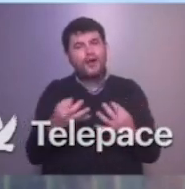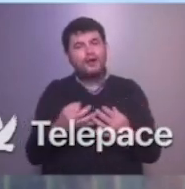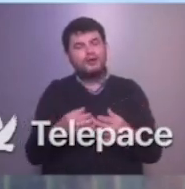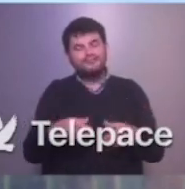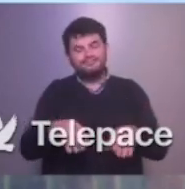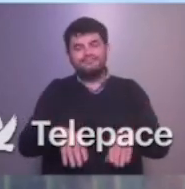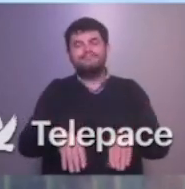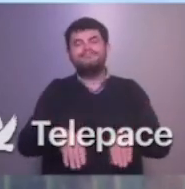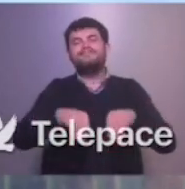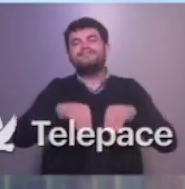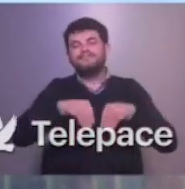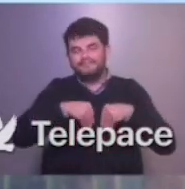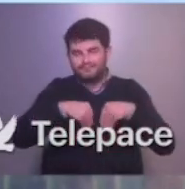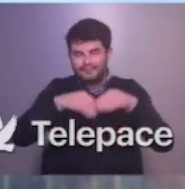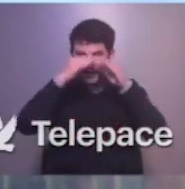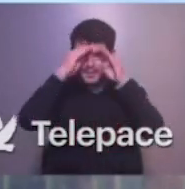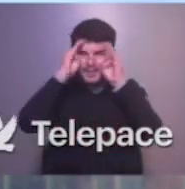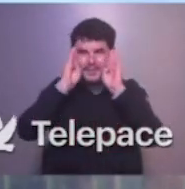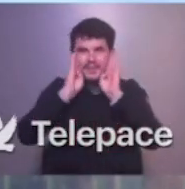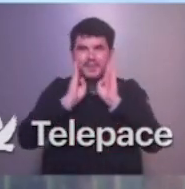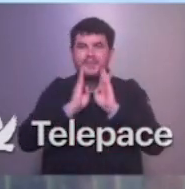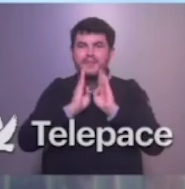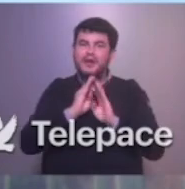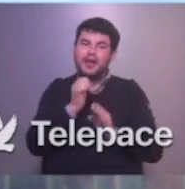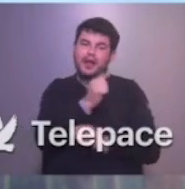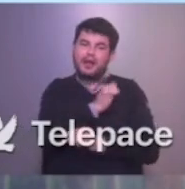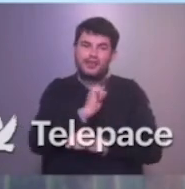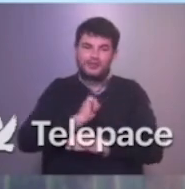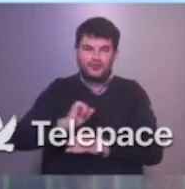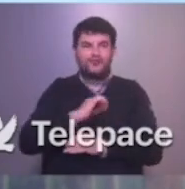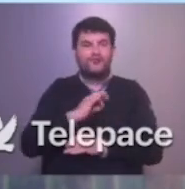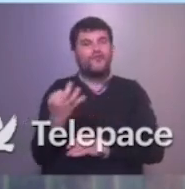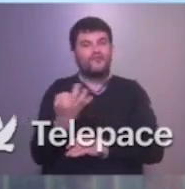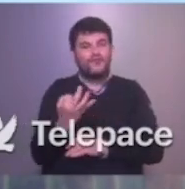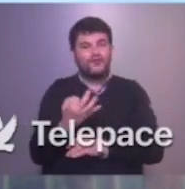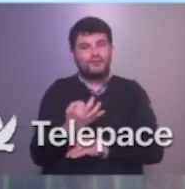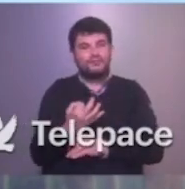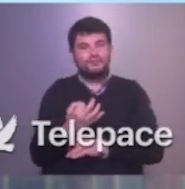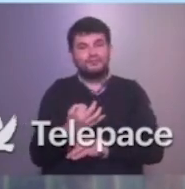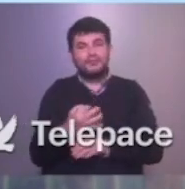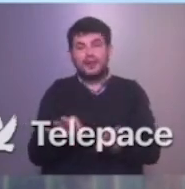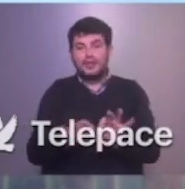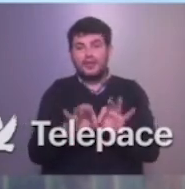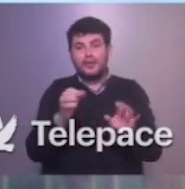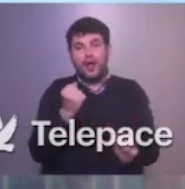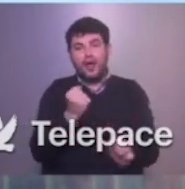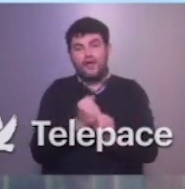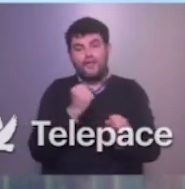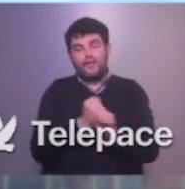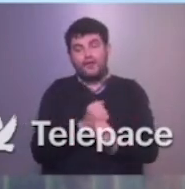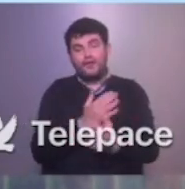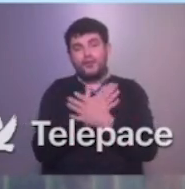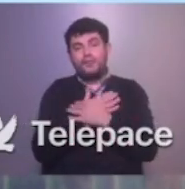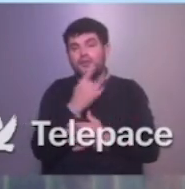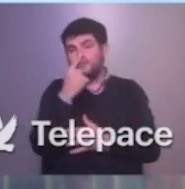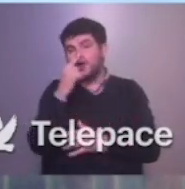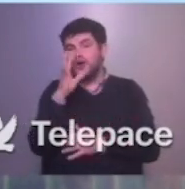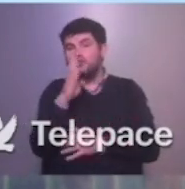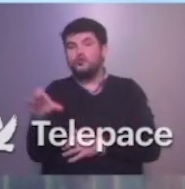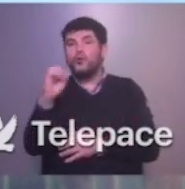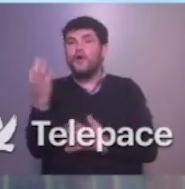a receber Maria Santíssima em nossa casa, como fez o discípulo amado.